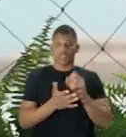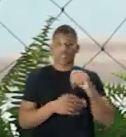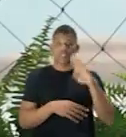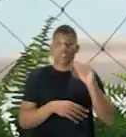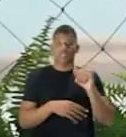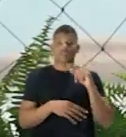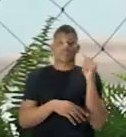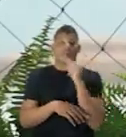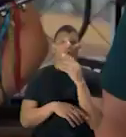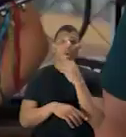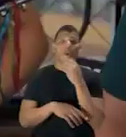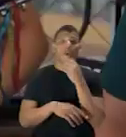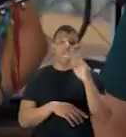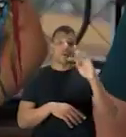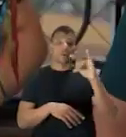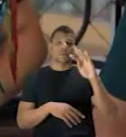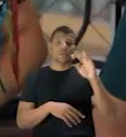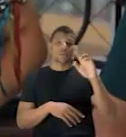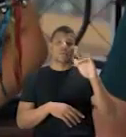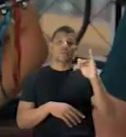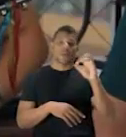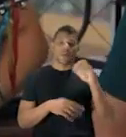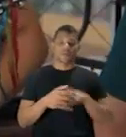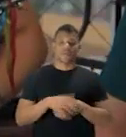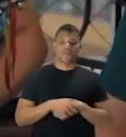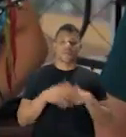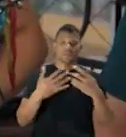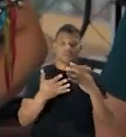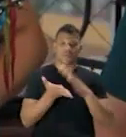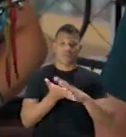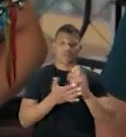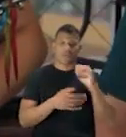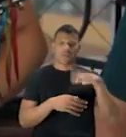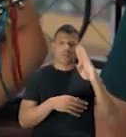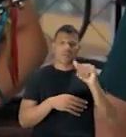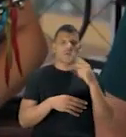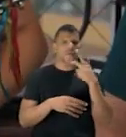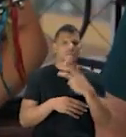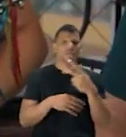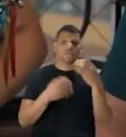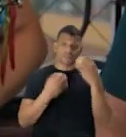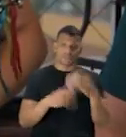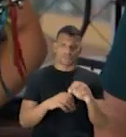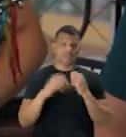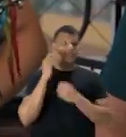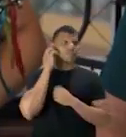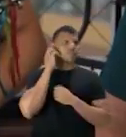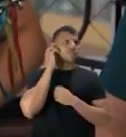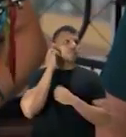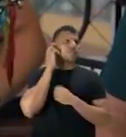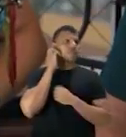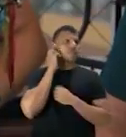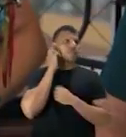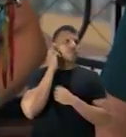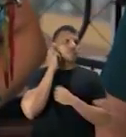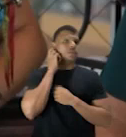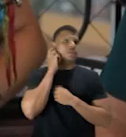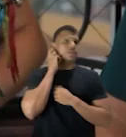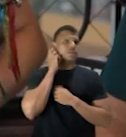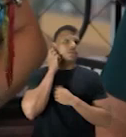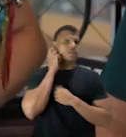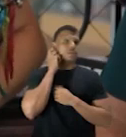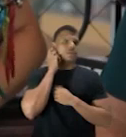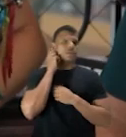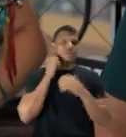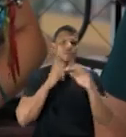Tibério Gaspar. Pra quê? Tem um samba do Tibério Gaspar, Dido? É. Falei, é um partido. Partido alto, Tibério